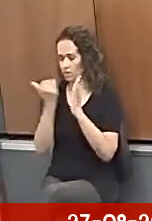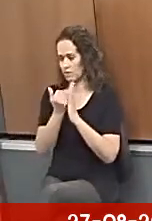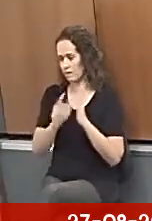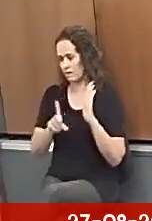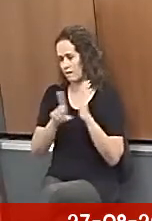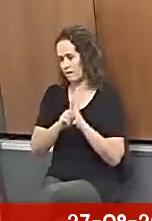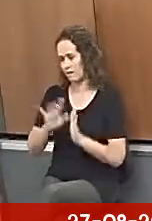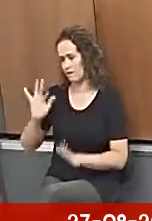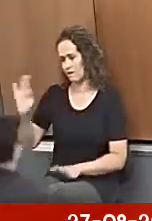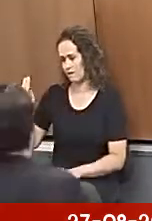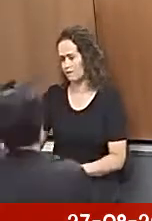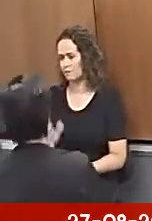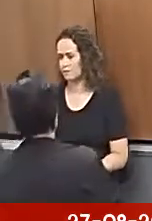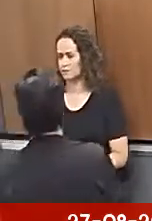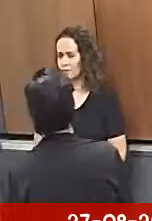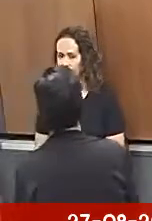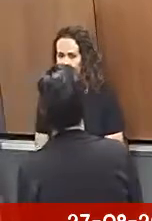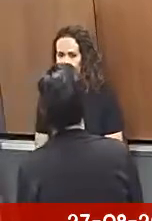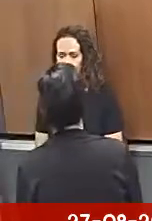cristiano